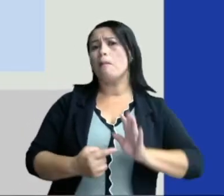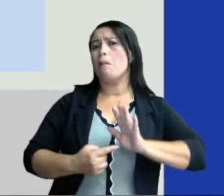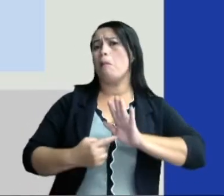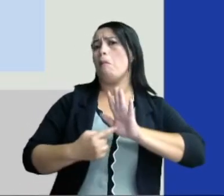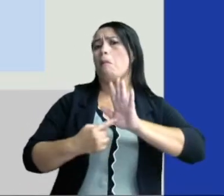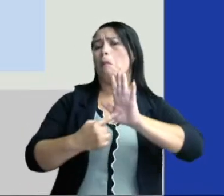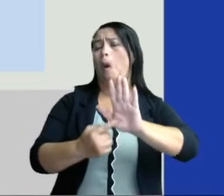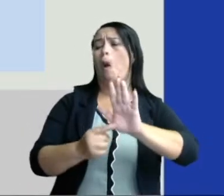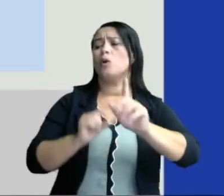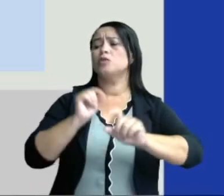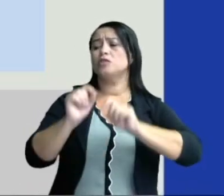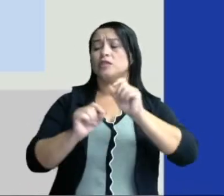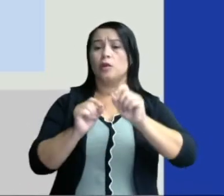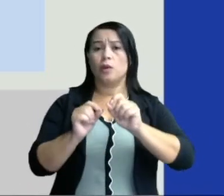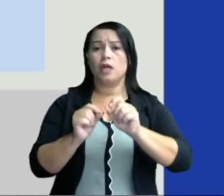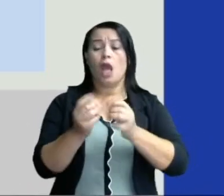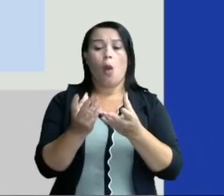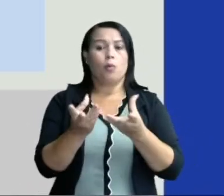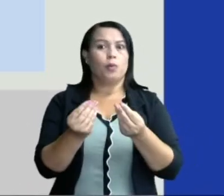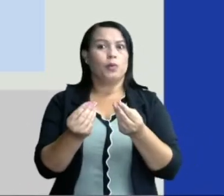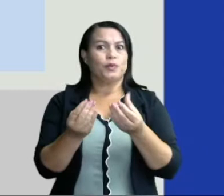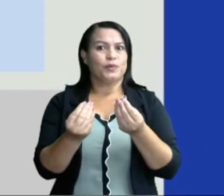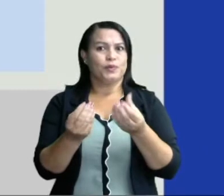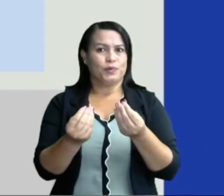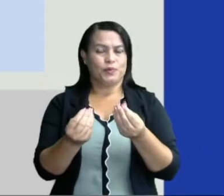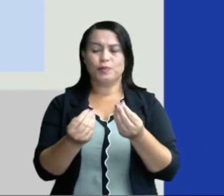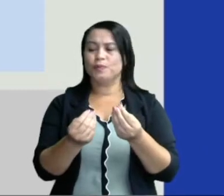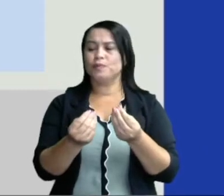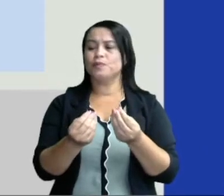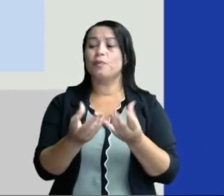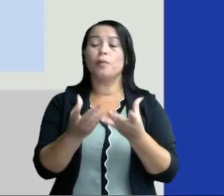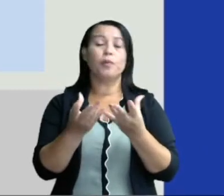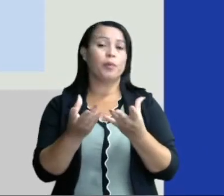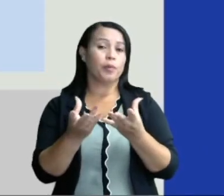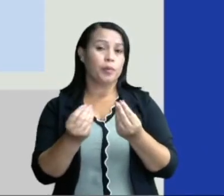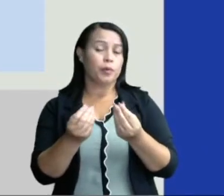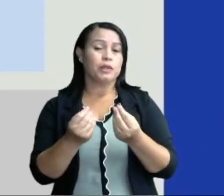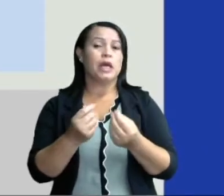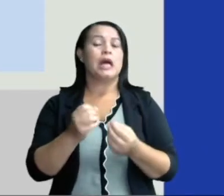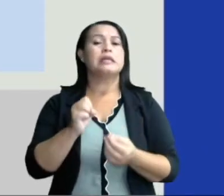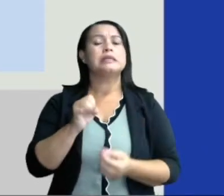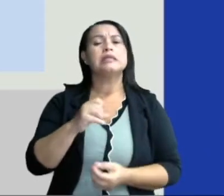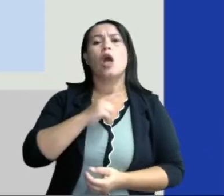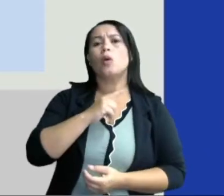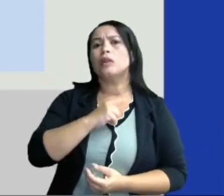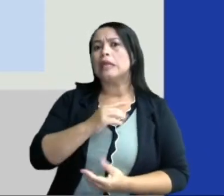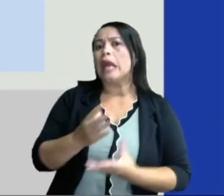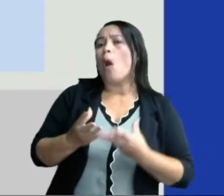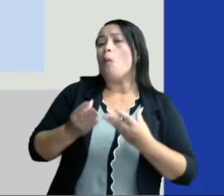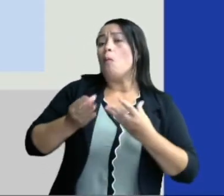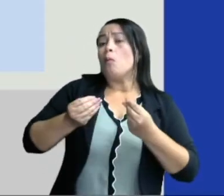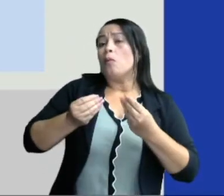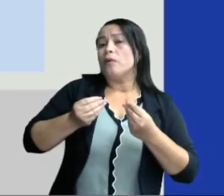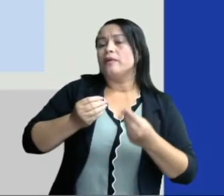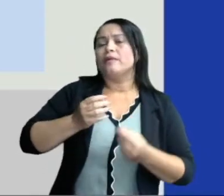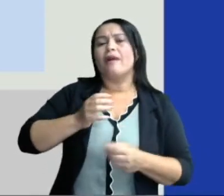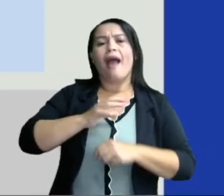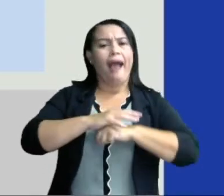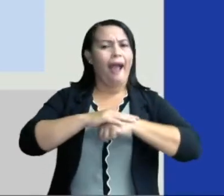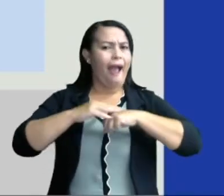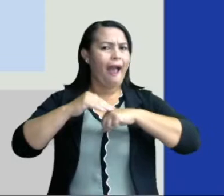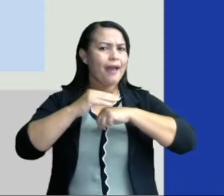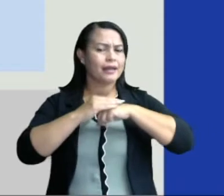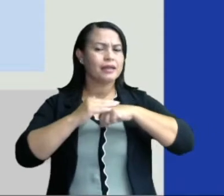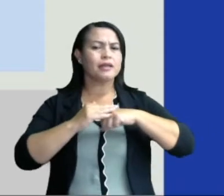Trazer traz a ideia de com muito, tá certo? Então, se eu tinha com muito carinho, então